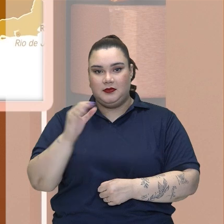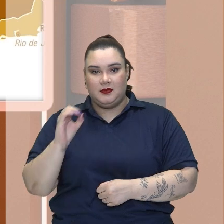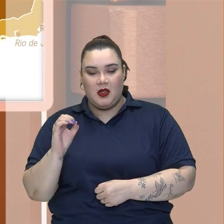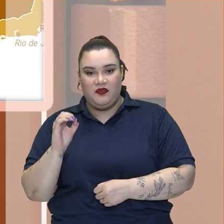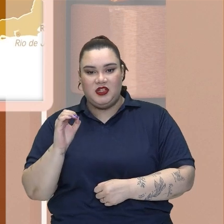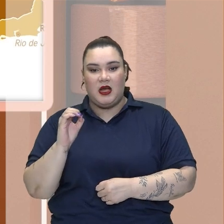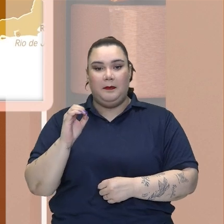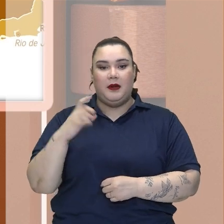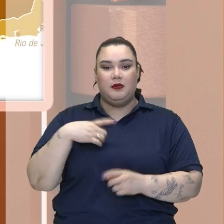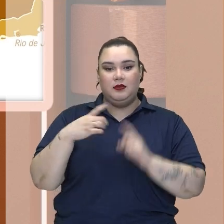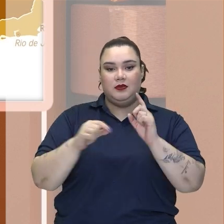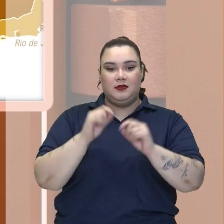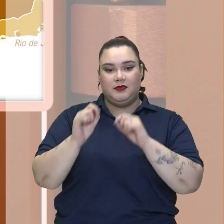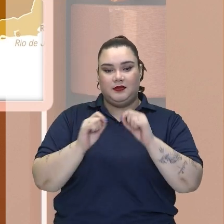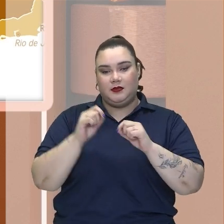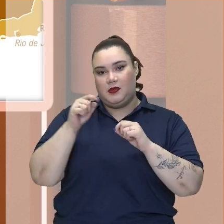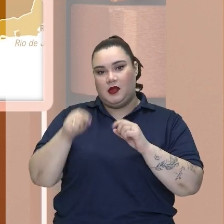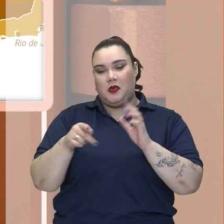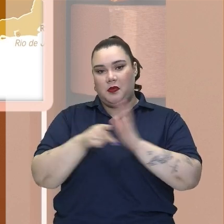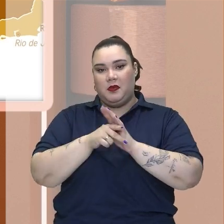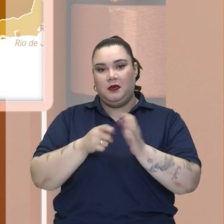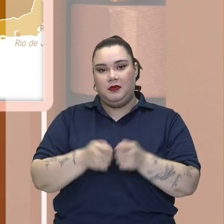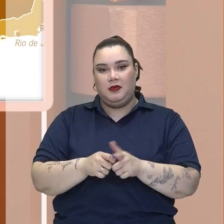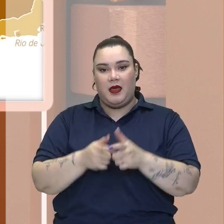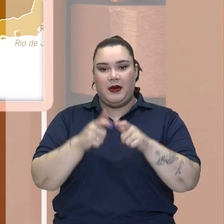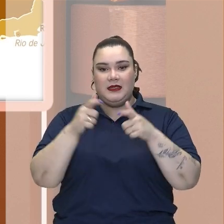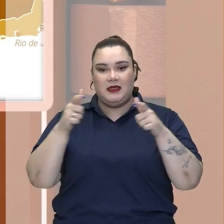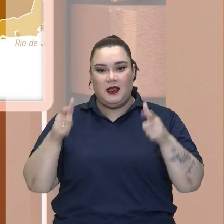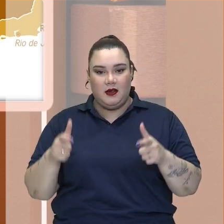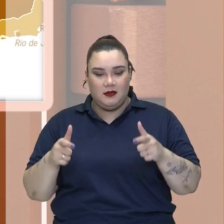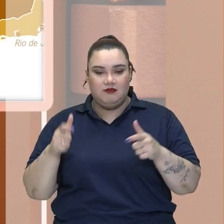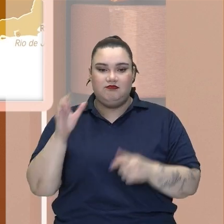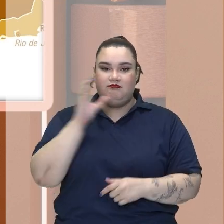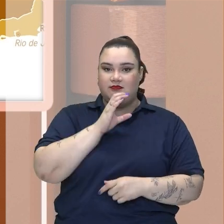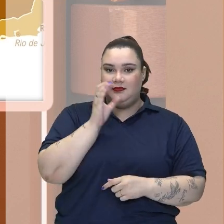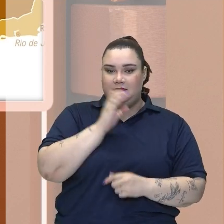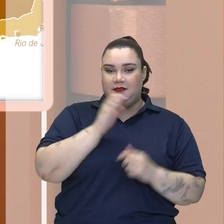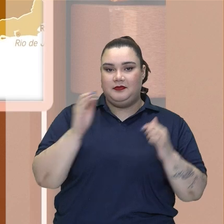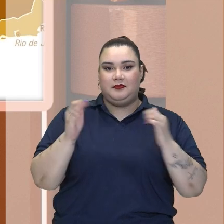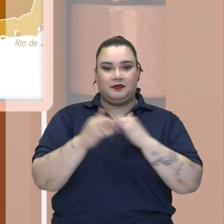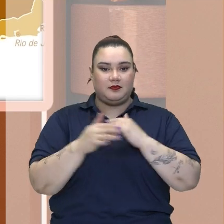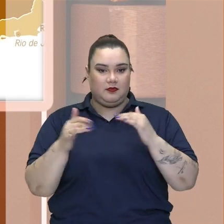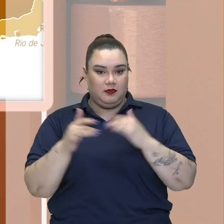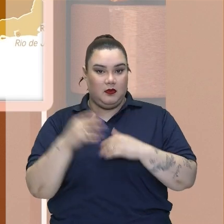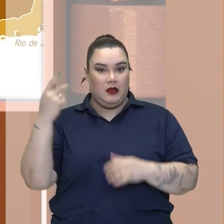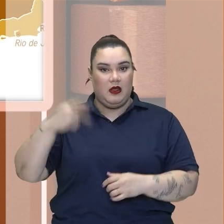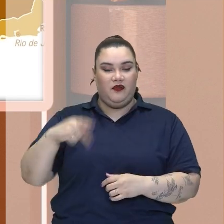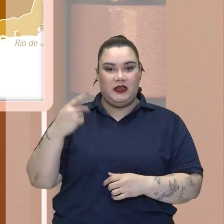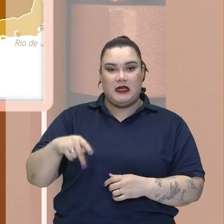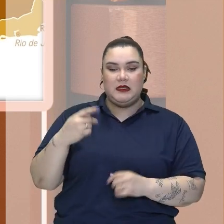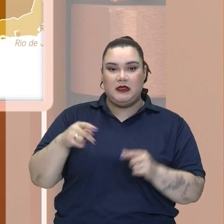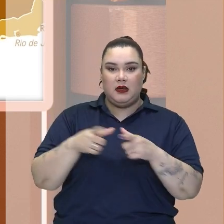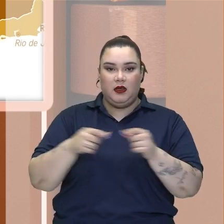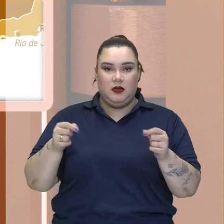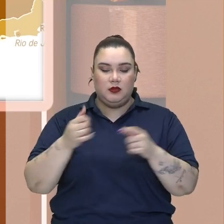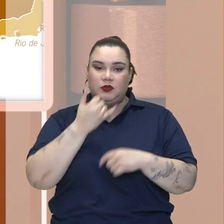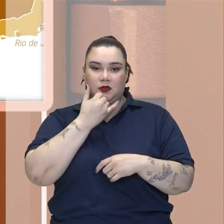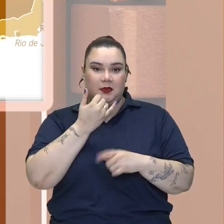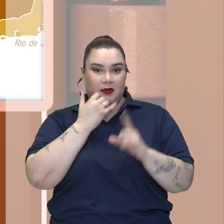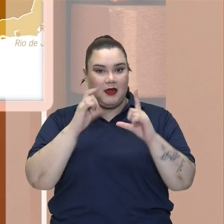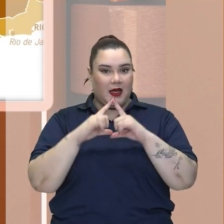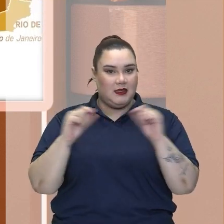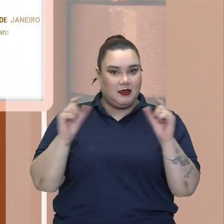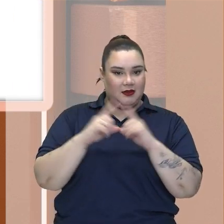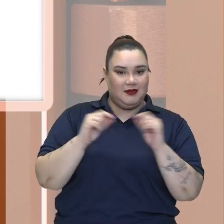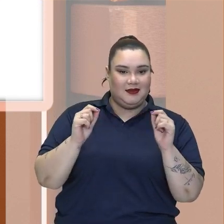urbanização, promovendo o quê? Um crescimento urbano mais rápido e a expansão da infraestrutura. E aí a